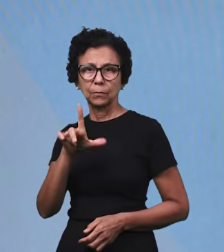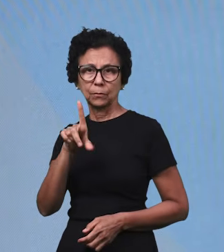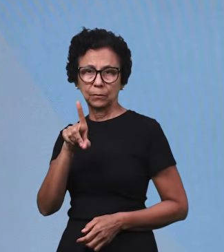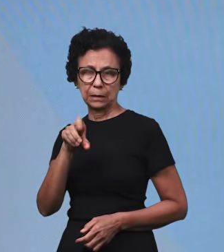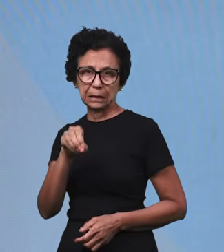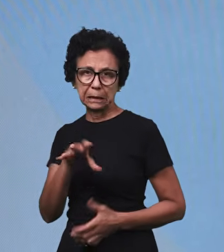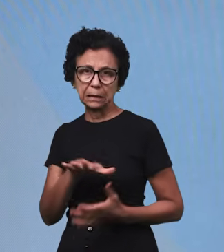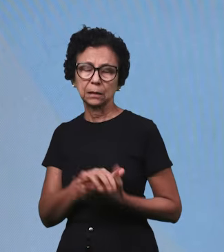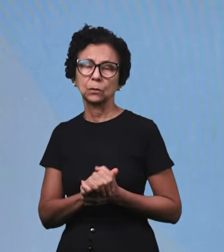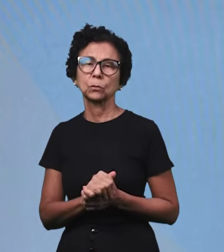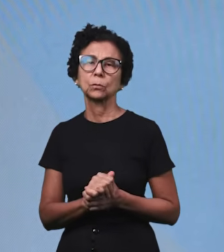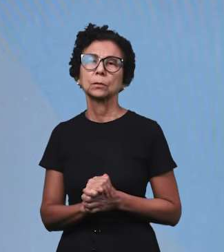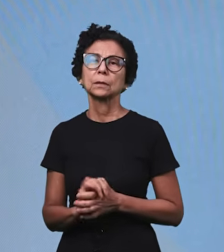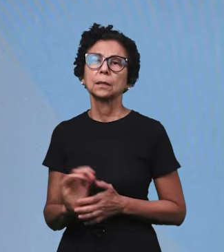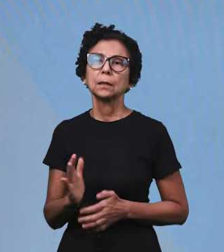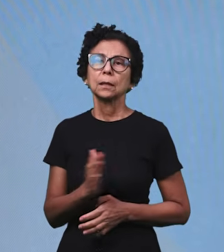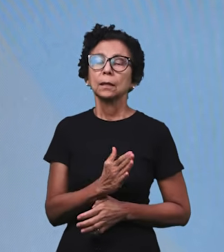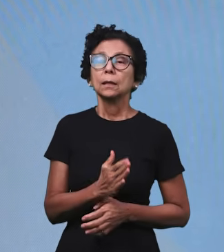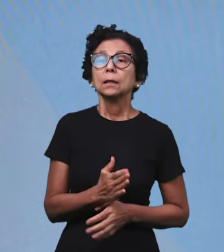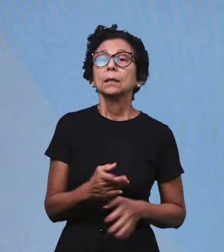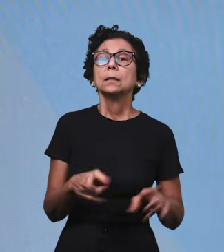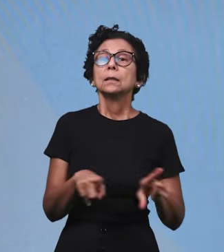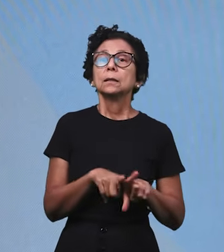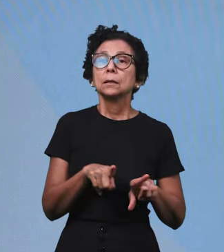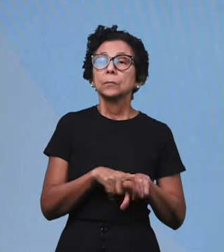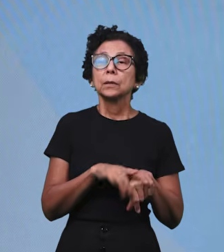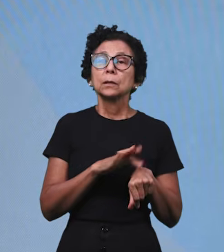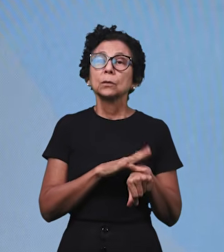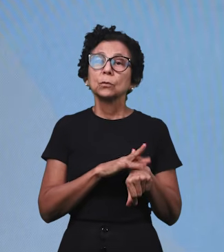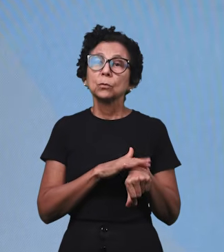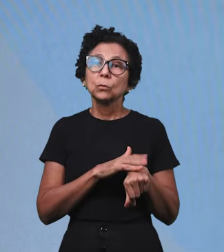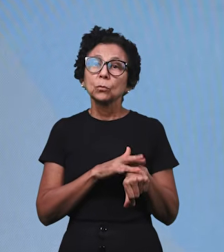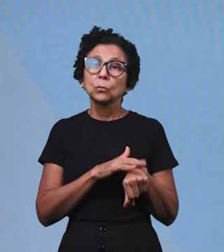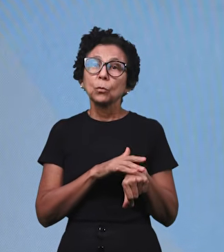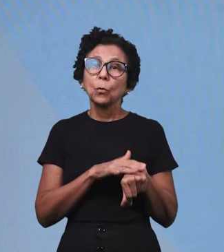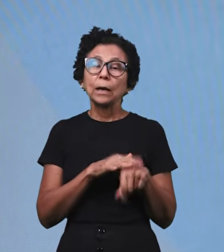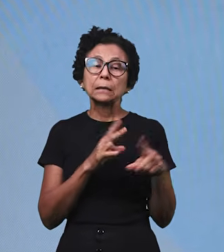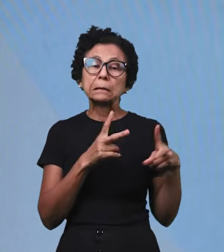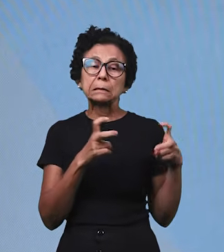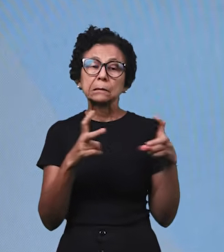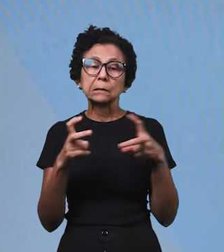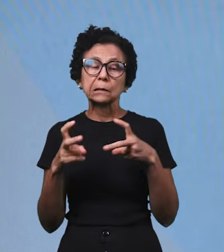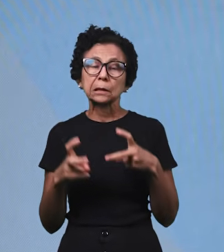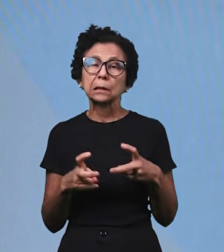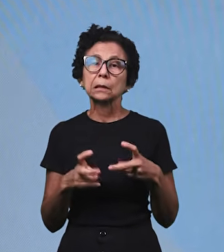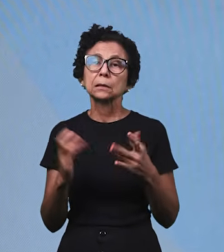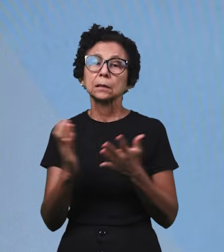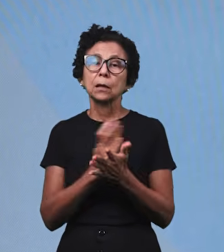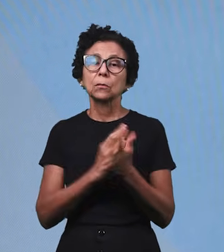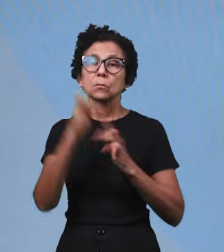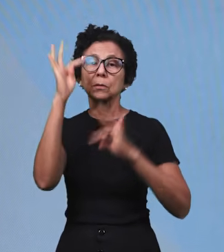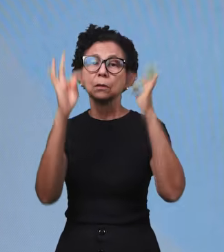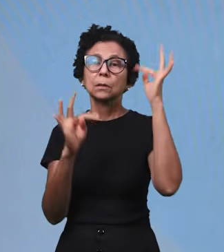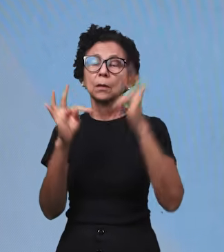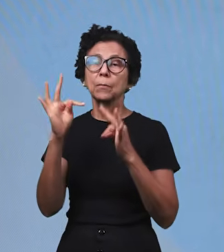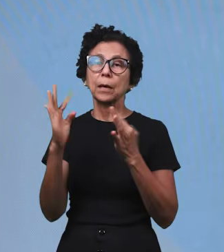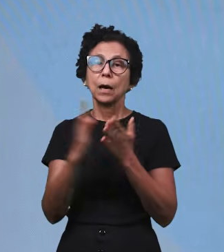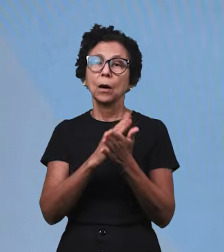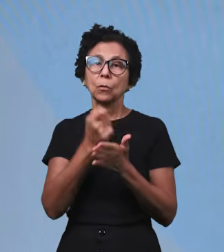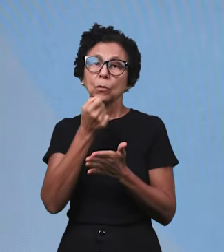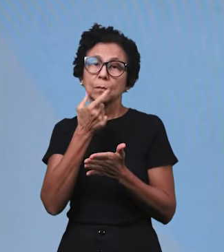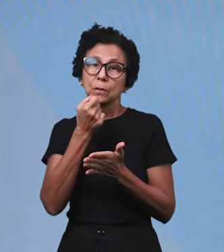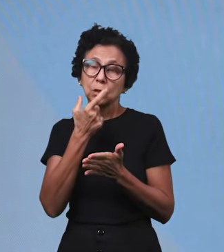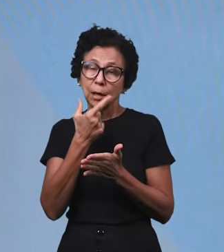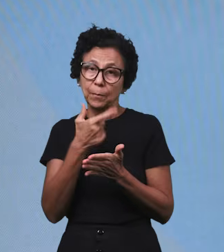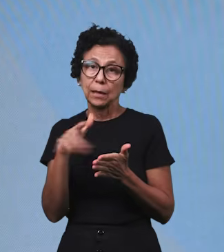gente conhece como cirrose, e as pessoas com doenças oncológicas fazendo alguns tipos de tratamento, que alguns